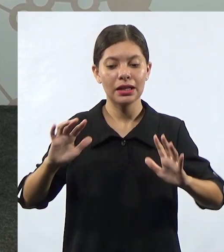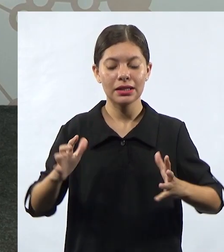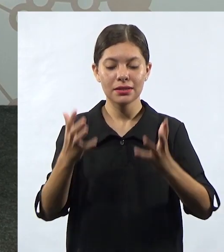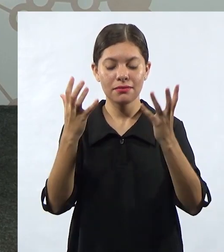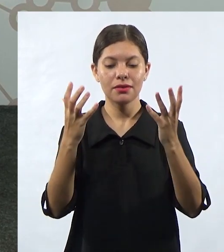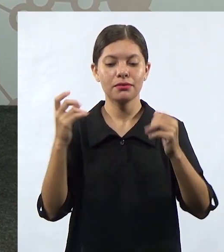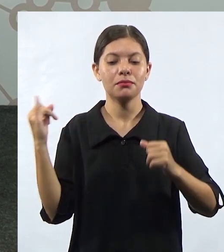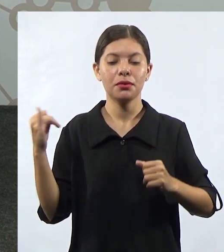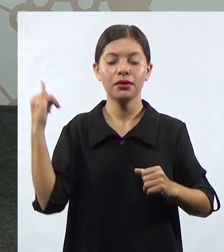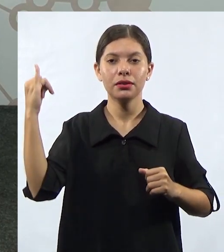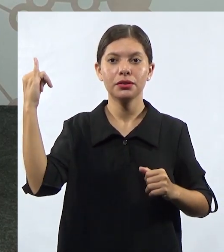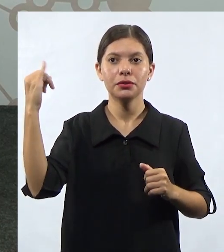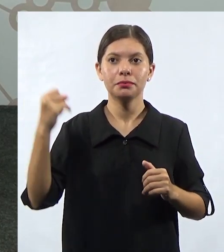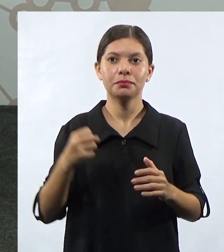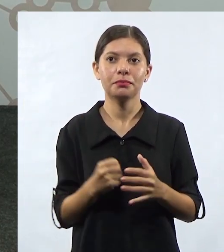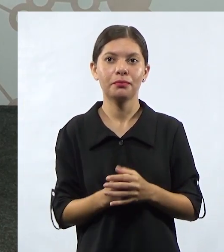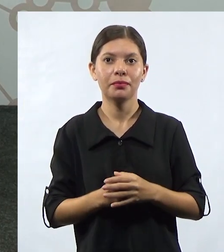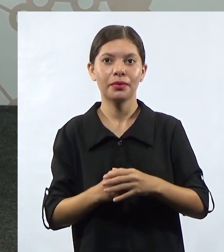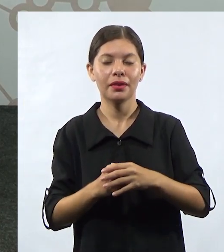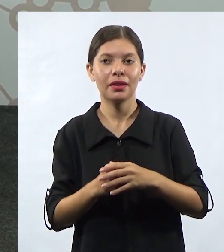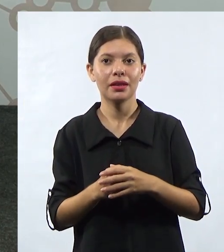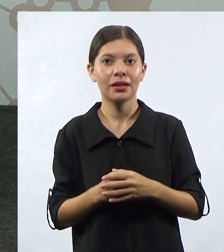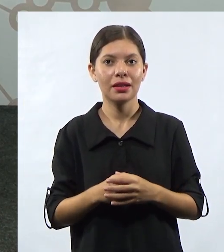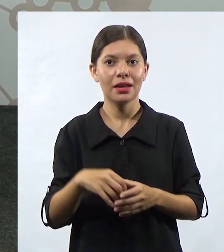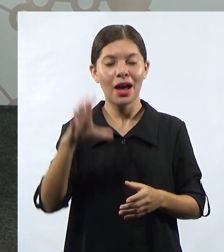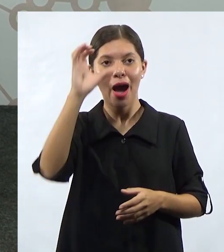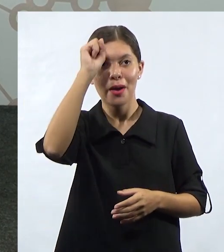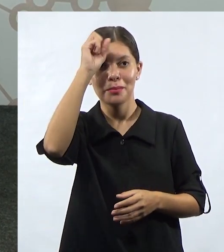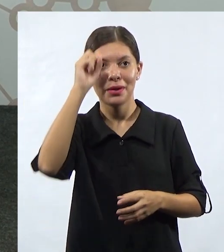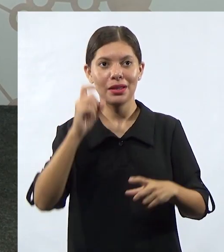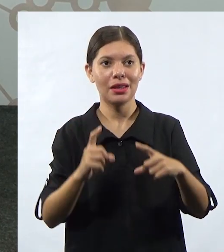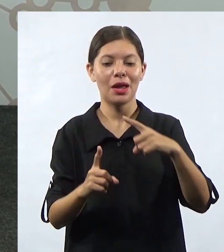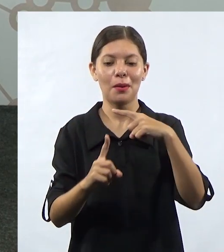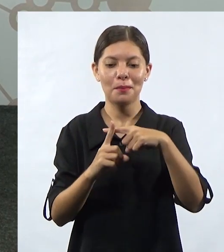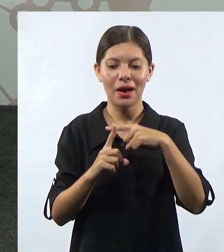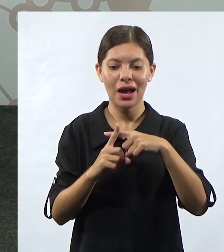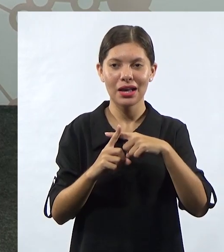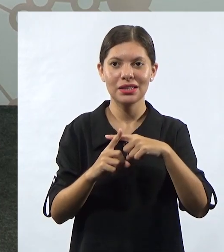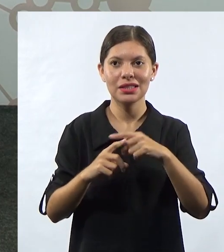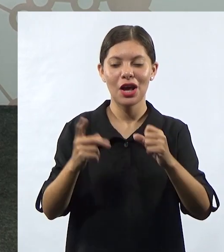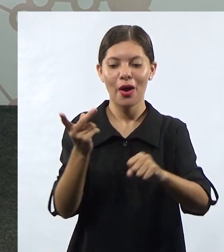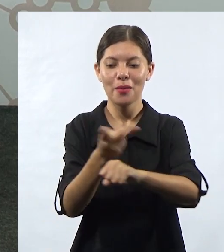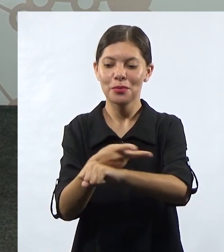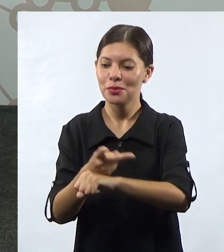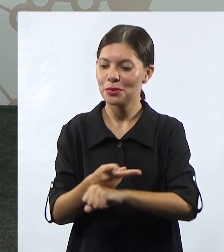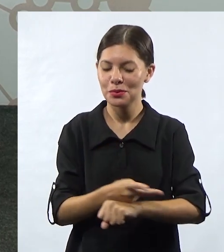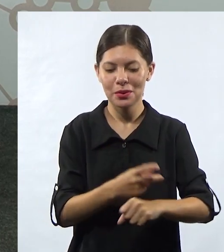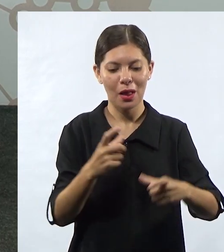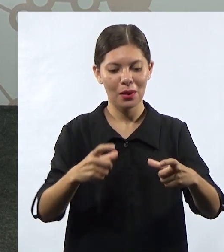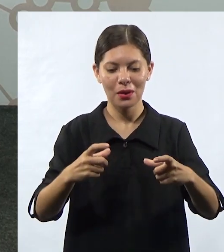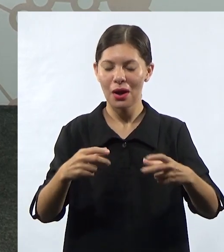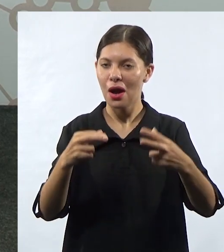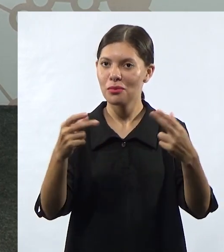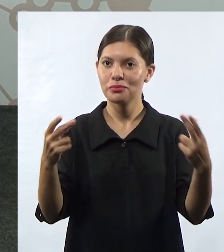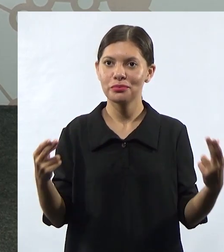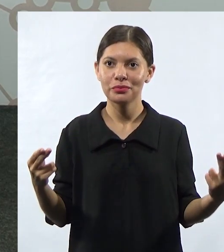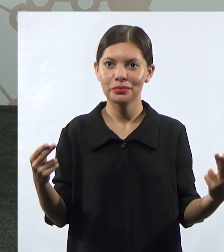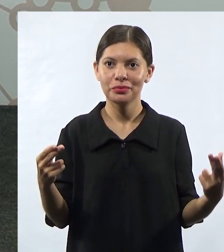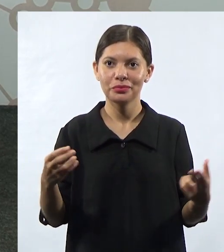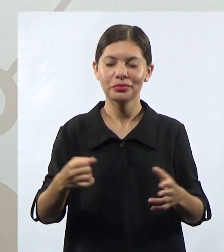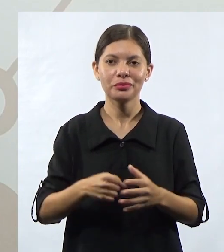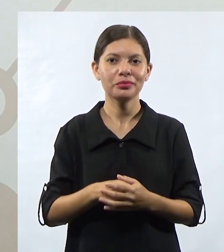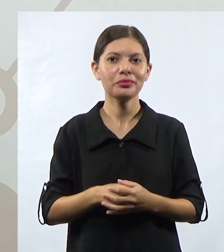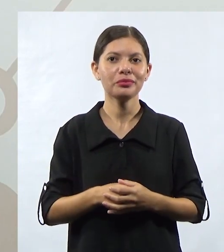marco. Perfeito. Se eu quiser saber mais, eu tenho que procurar em outra fonte, né, ou anterior. Você vai sempre com